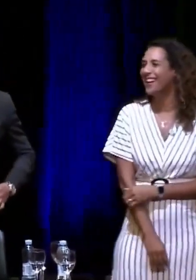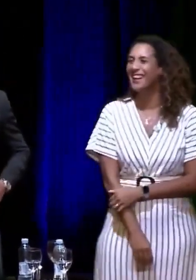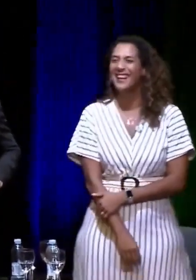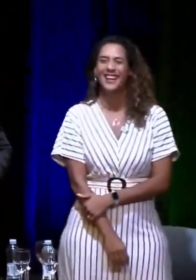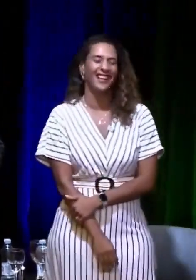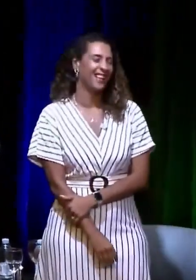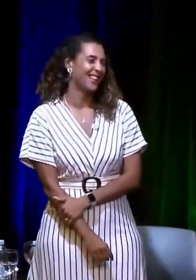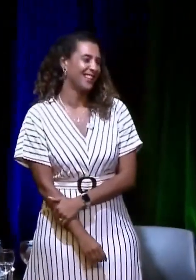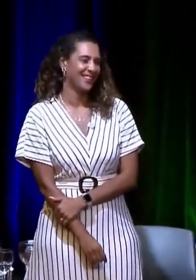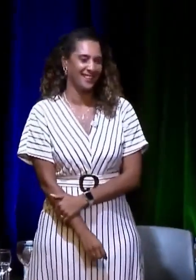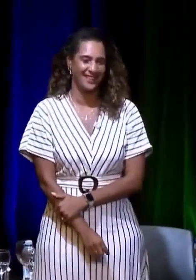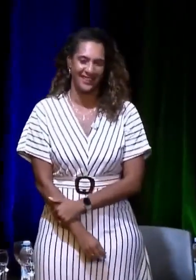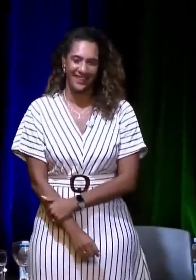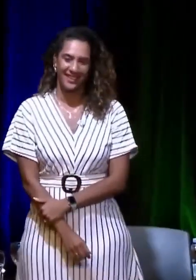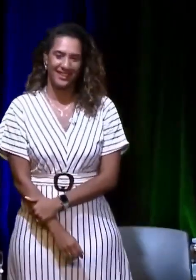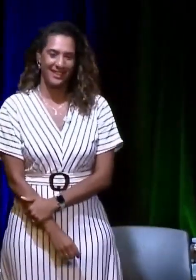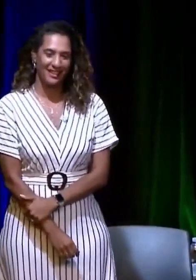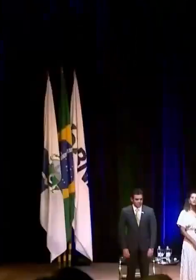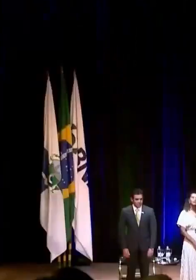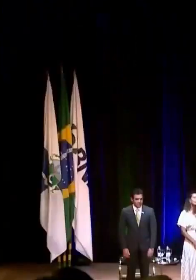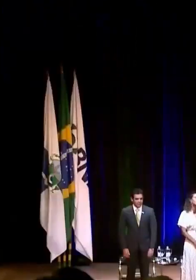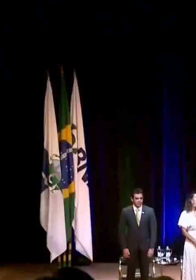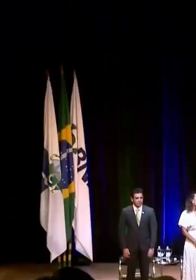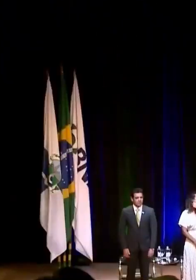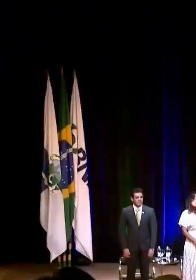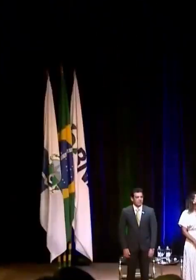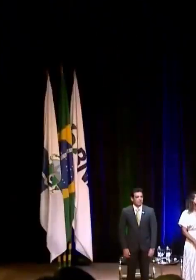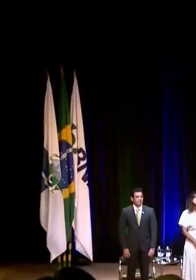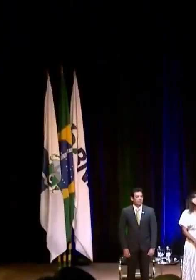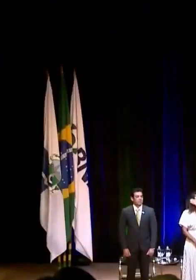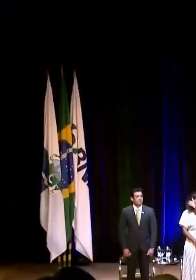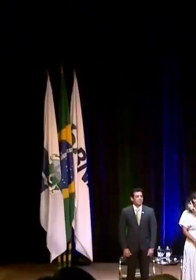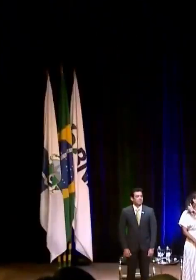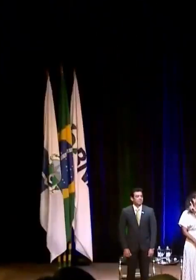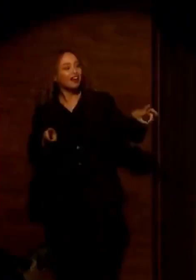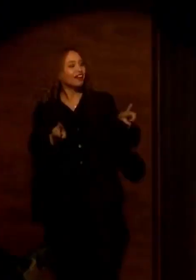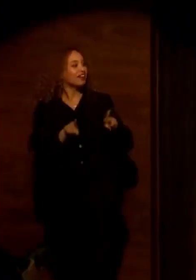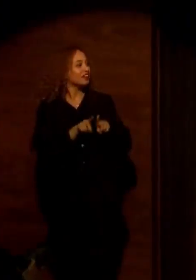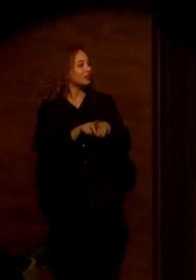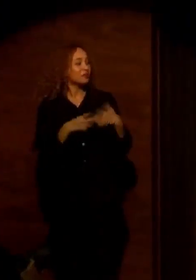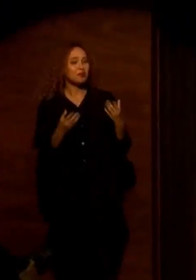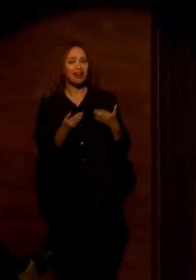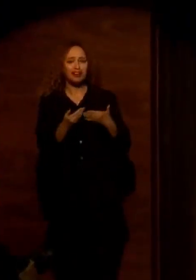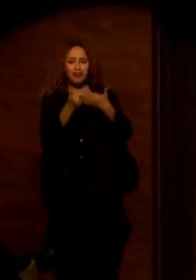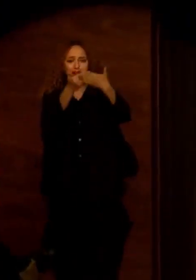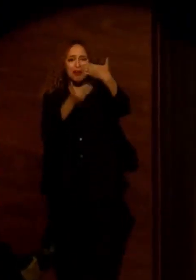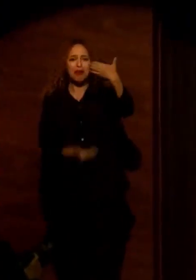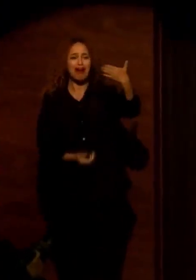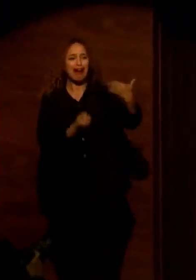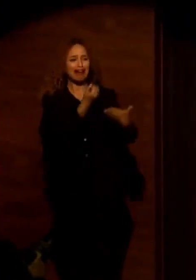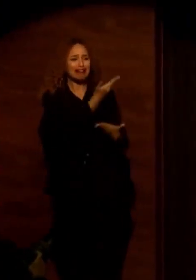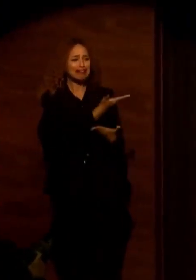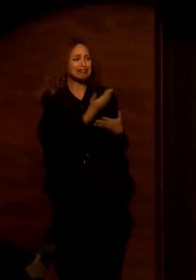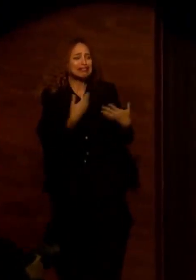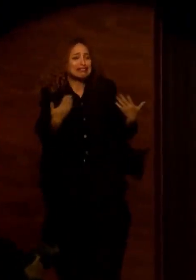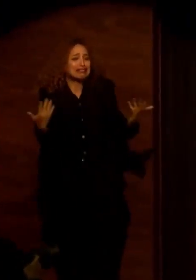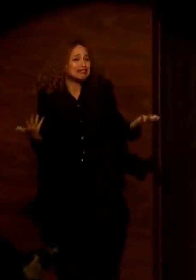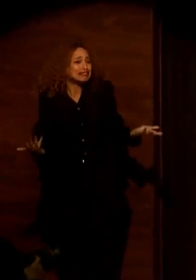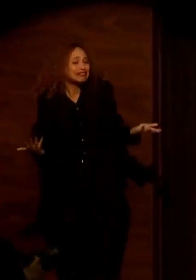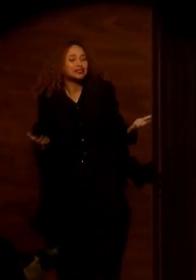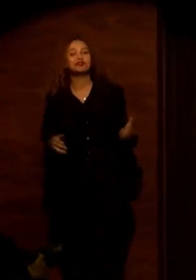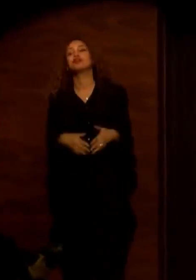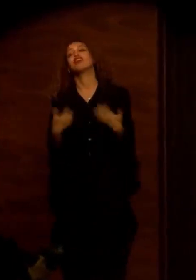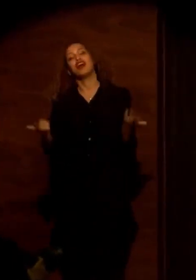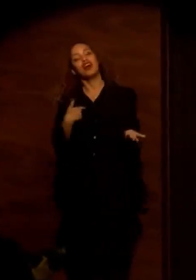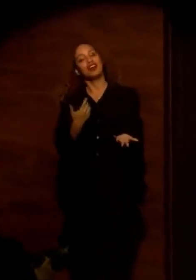para indicações políticas em estatais. O Supremo Tribunal Federal, STF, deverá julgar até